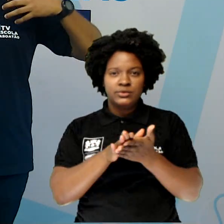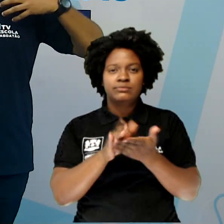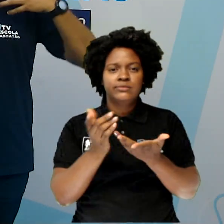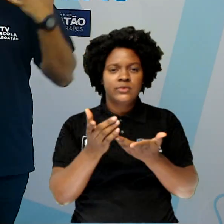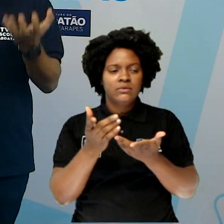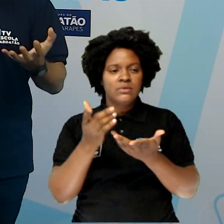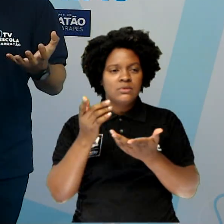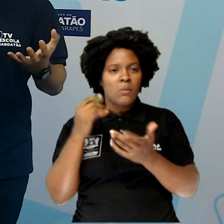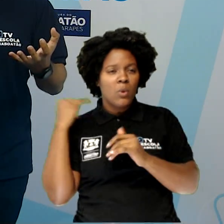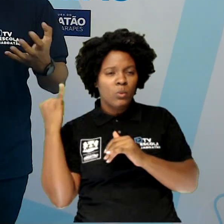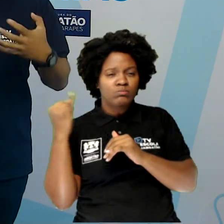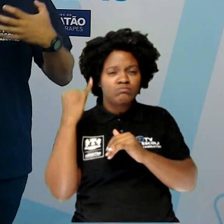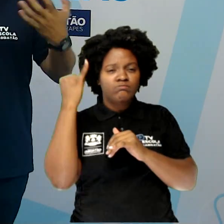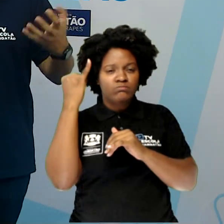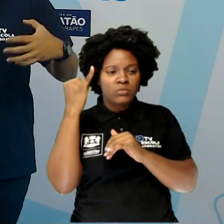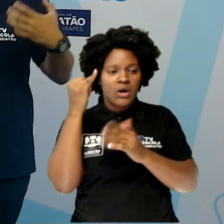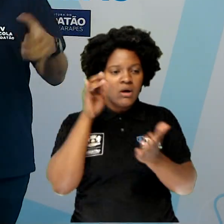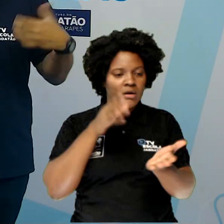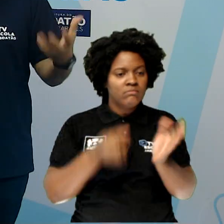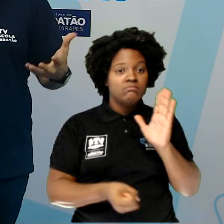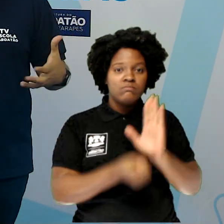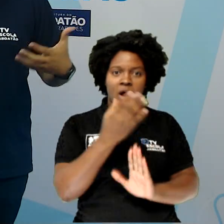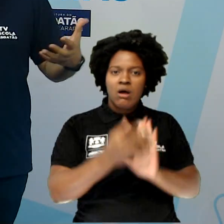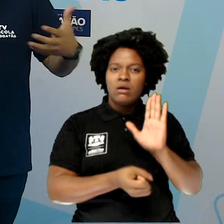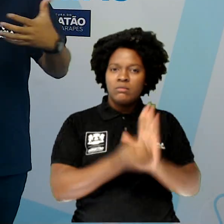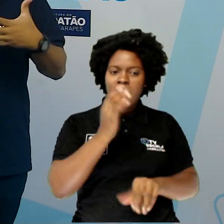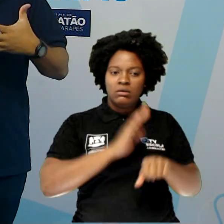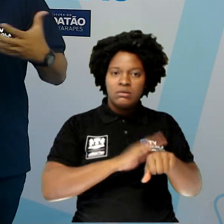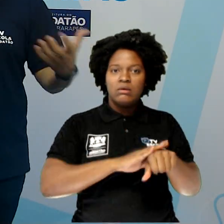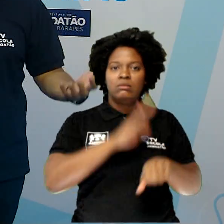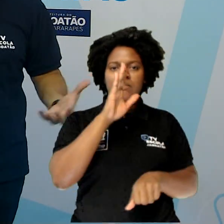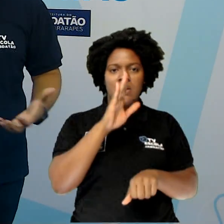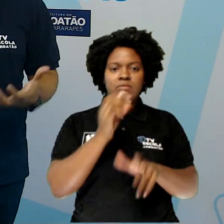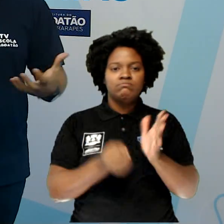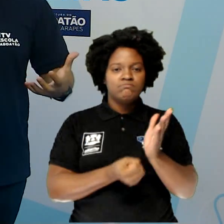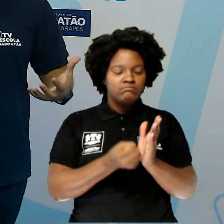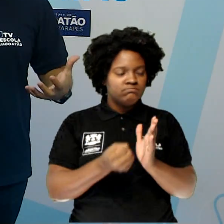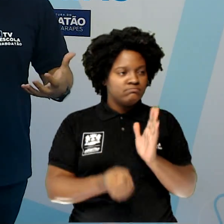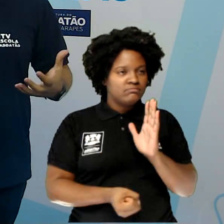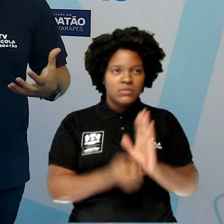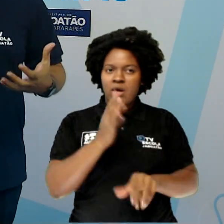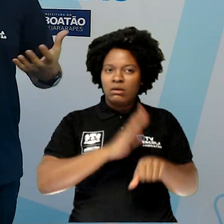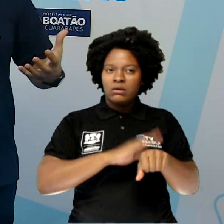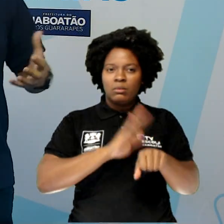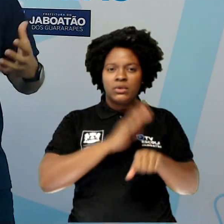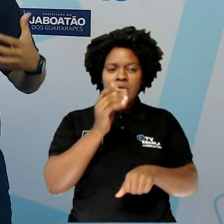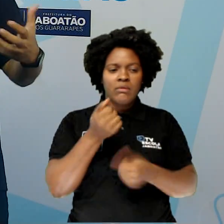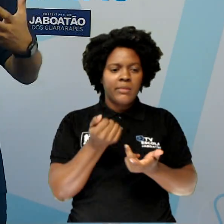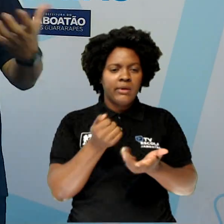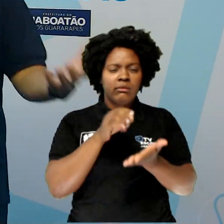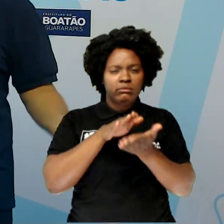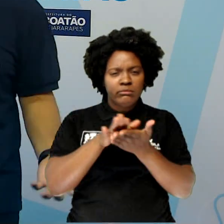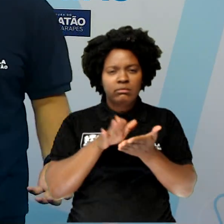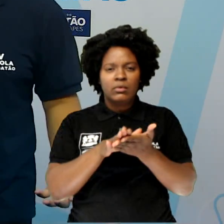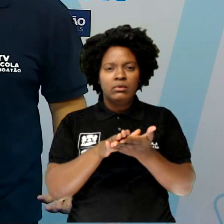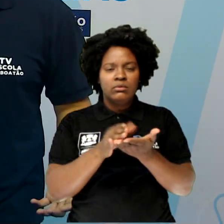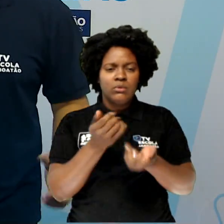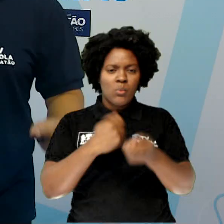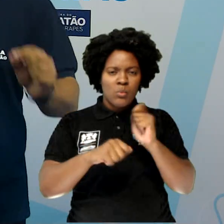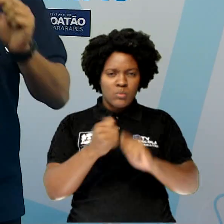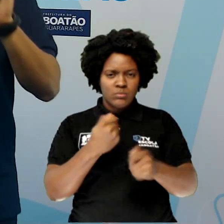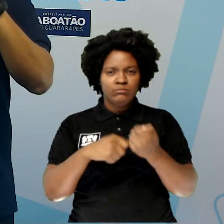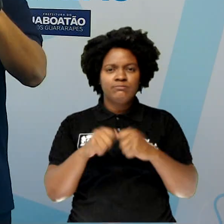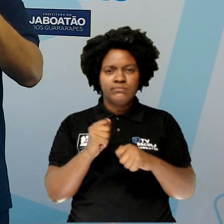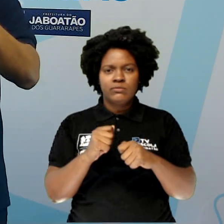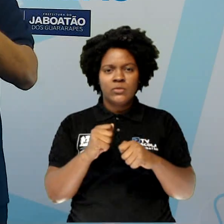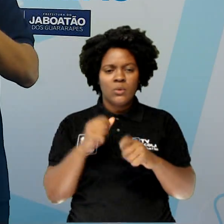para o aumento da sua produção e, consequentemente, o aumento dos seus lucros. Então, hoje, tudo vira consumo. E